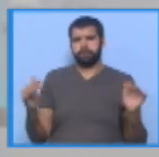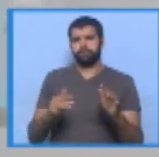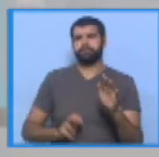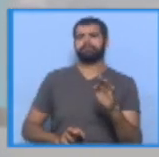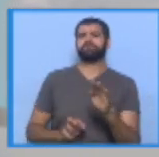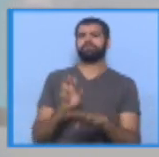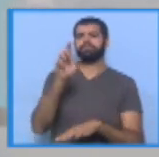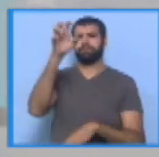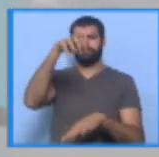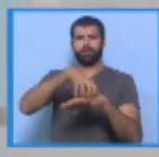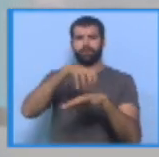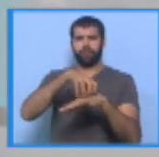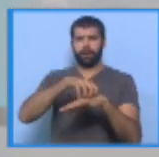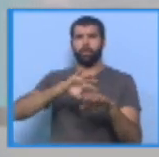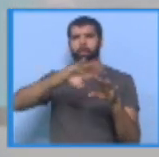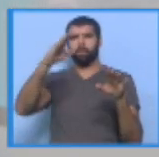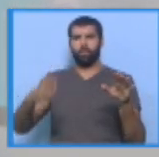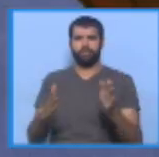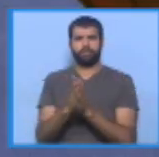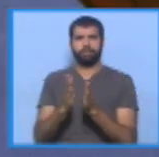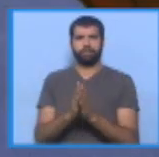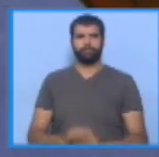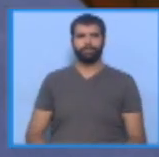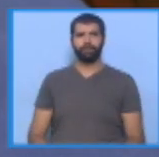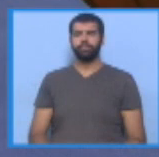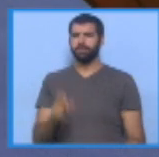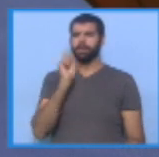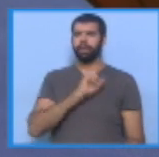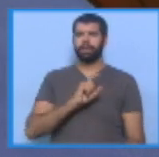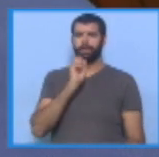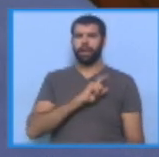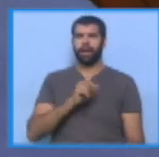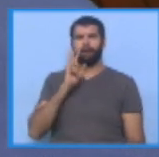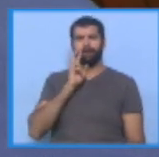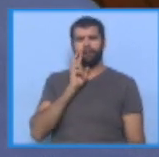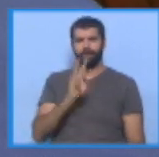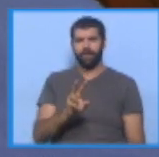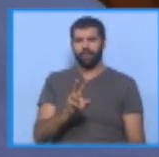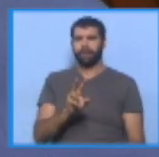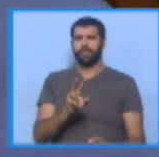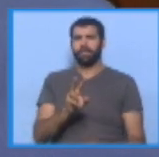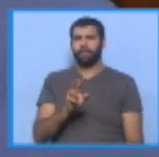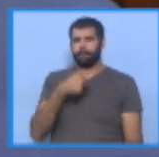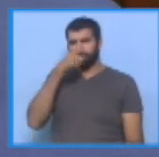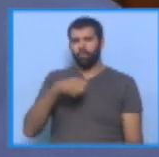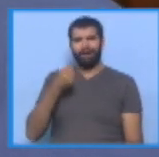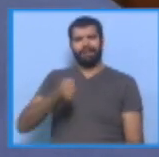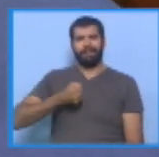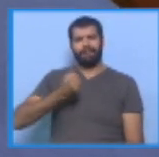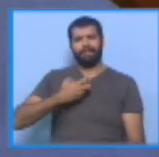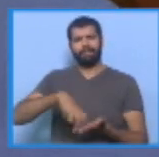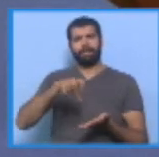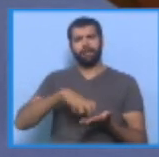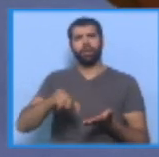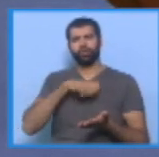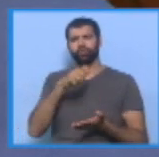para o santuário, para o Monte Santo Estevão. É possível encontrar um perfil do peregrino, das pessoas que chegam